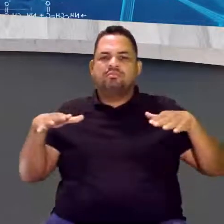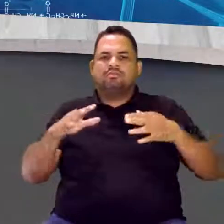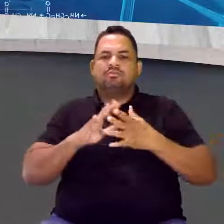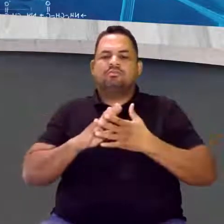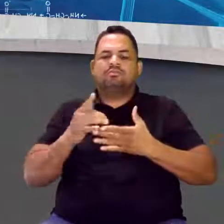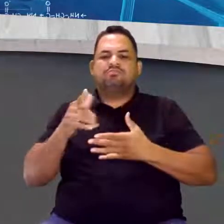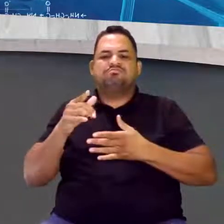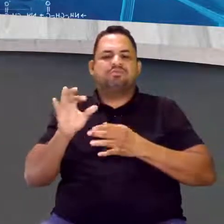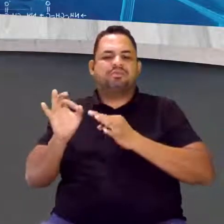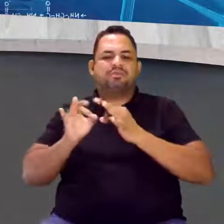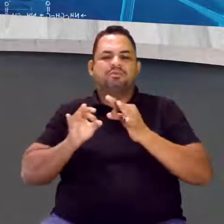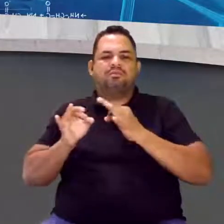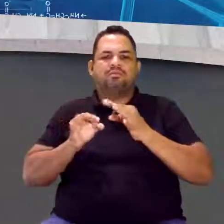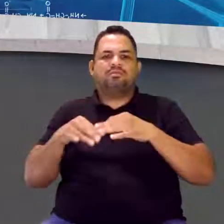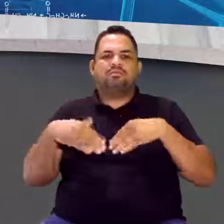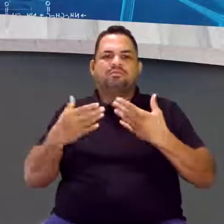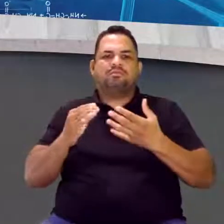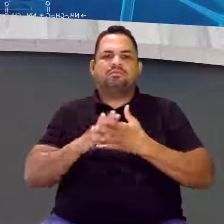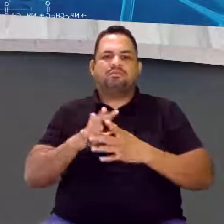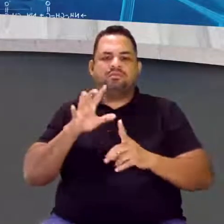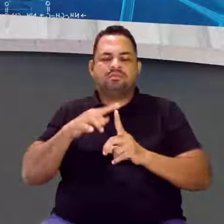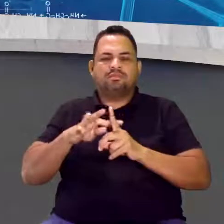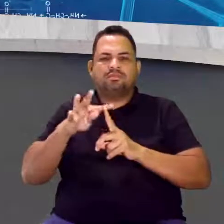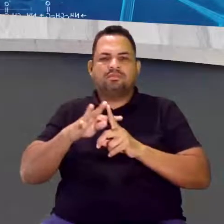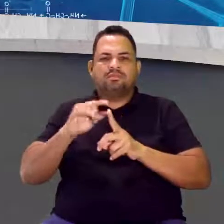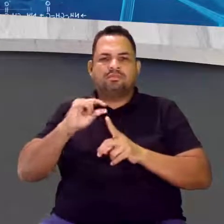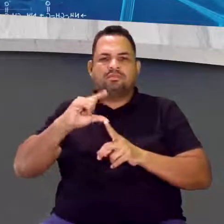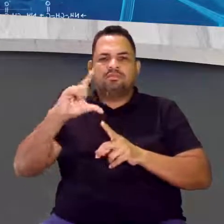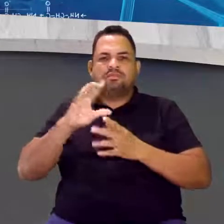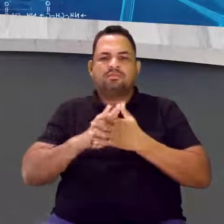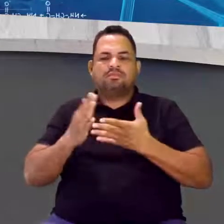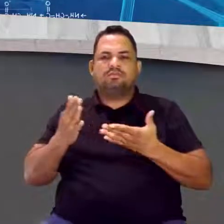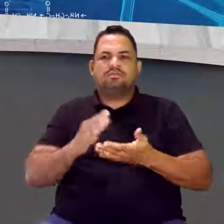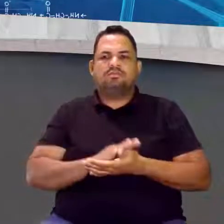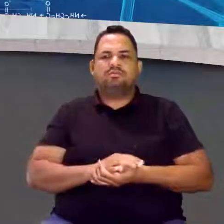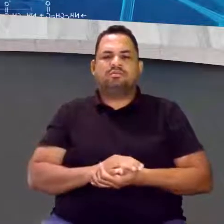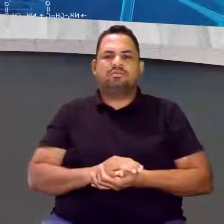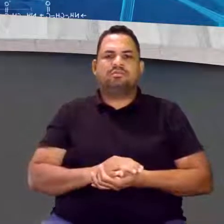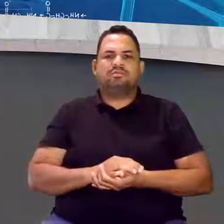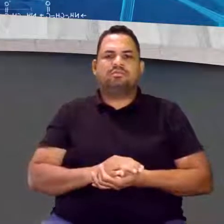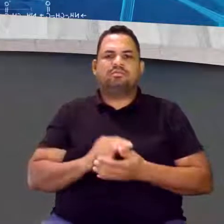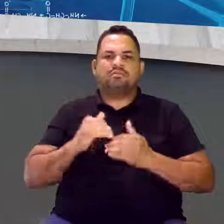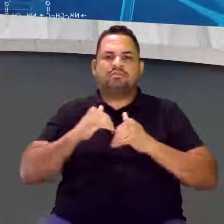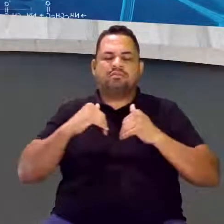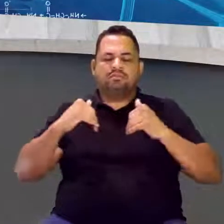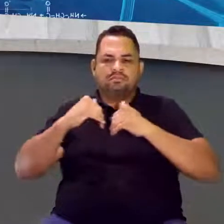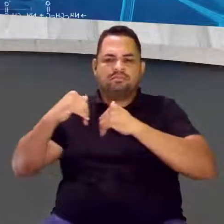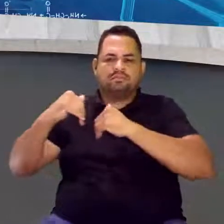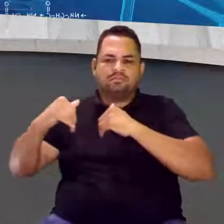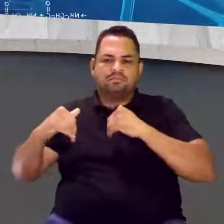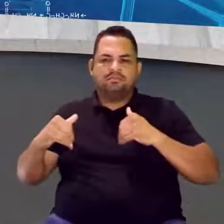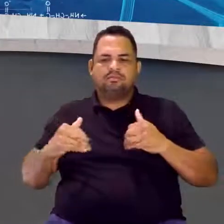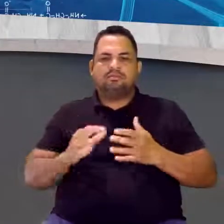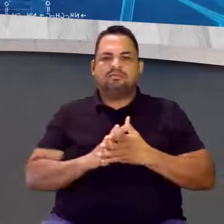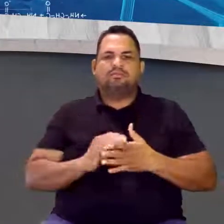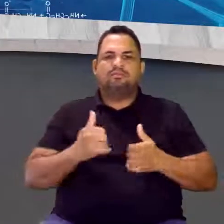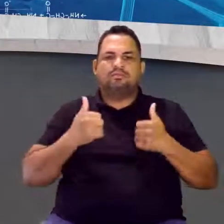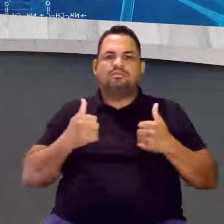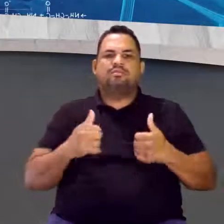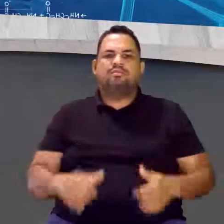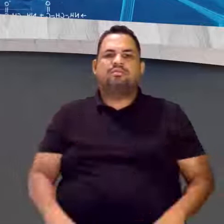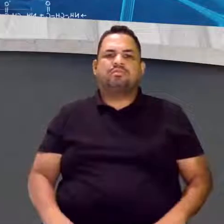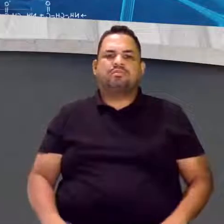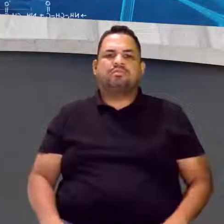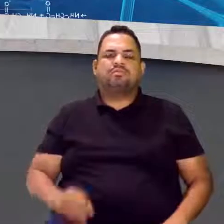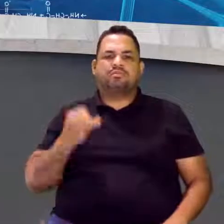estão desorganizadas. E quanto maior a temperatura, mais desorganização afastamento dessas moléculas existe. Valeu?